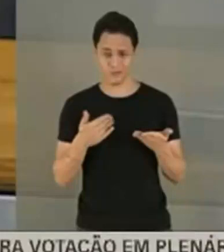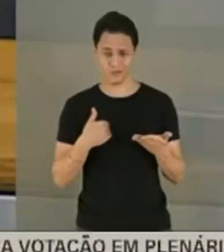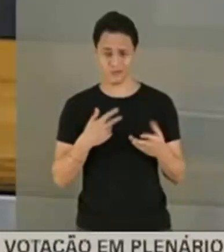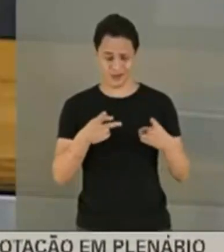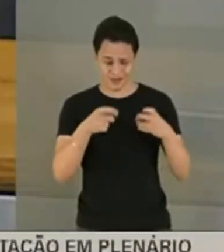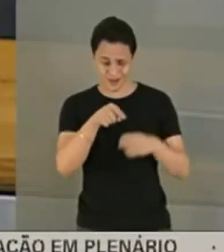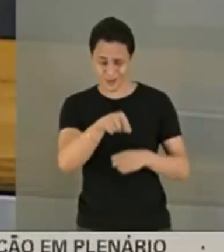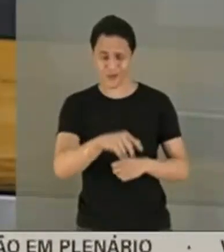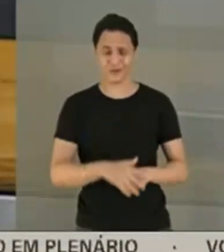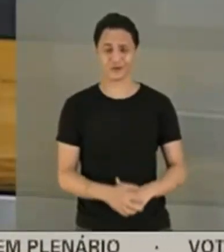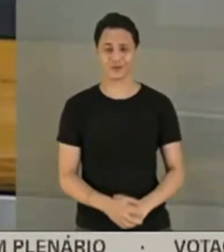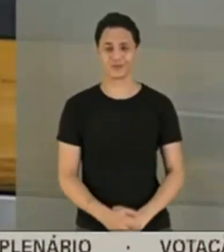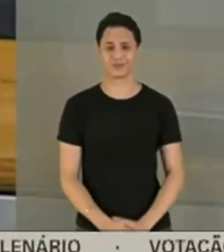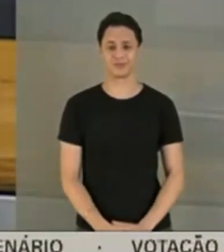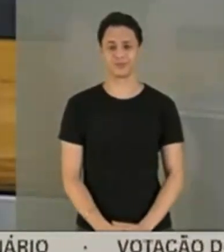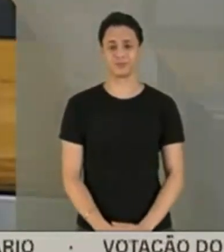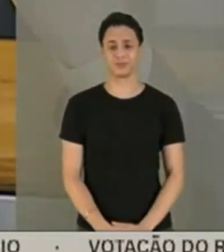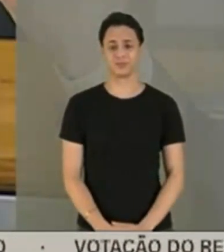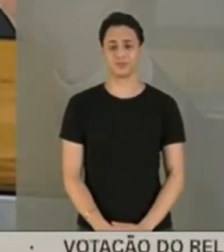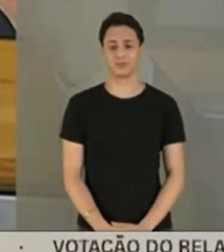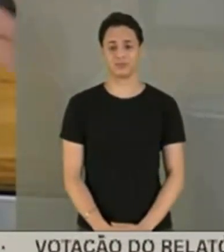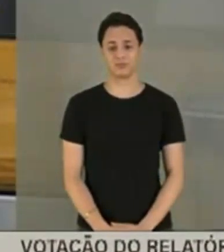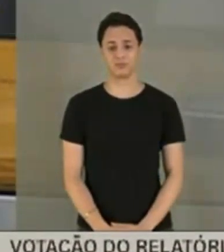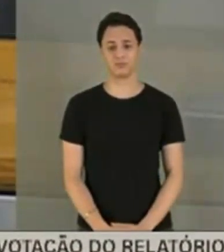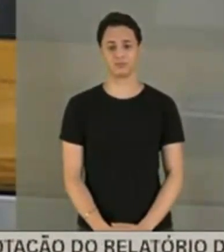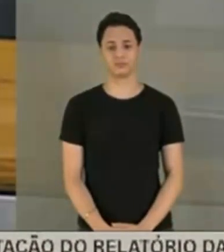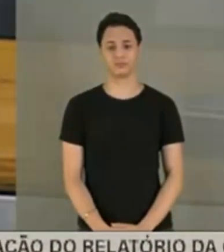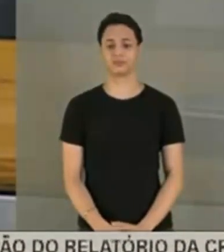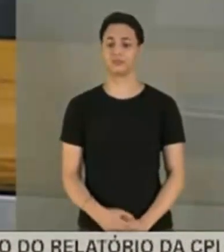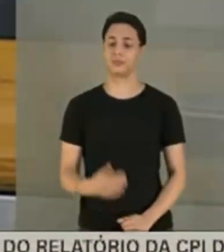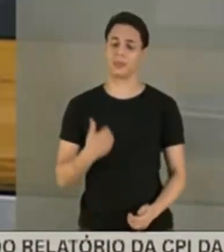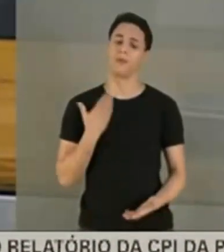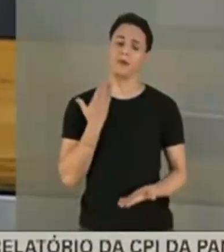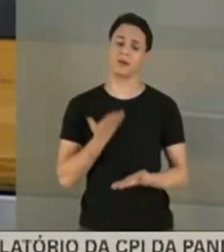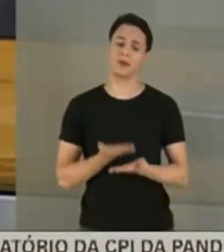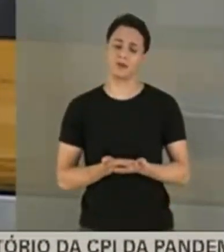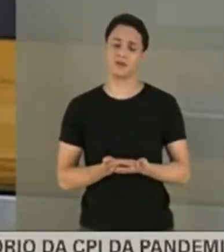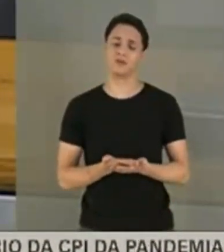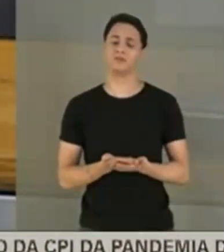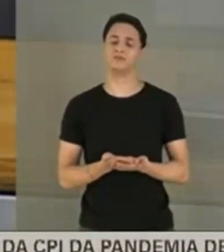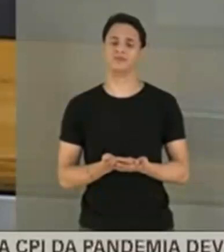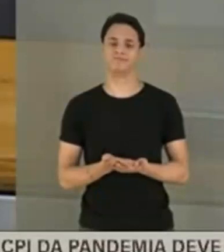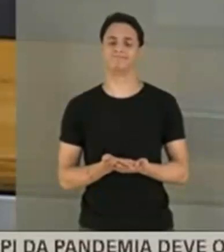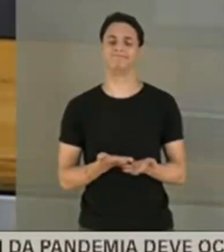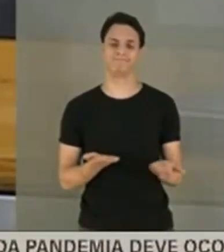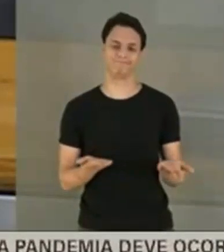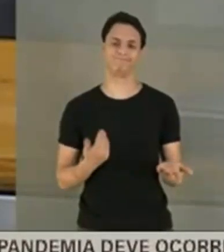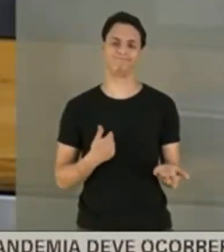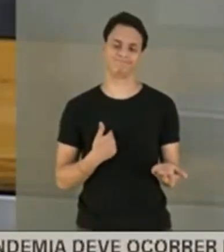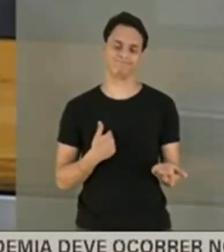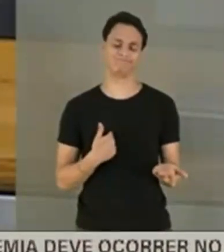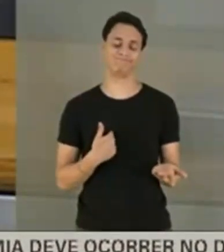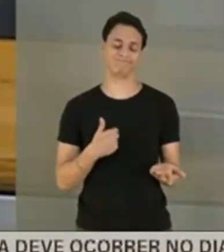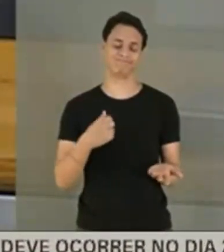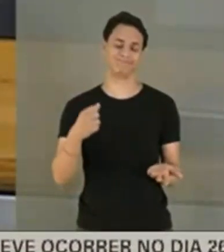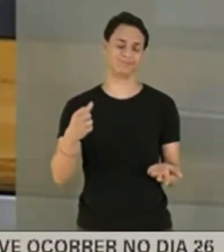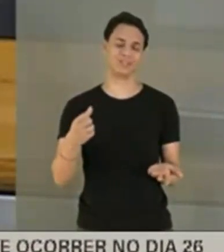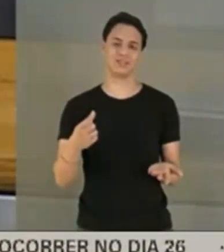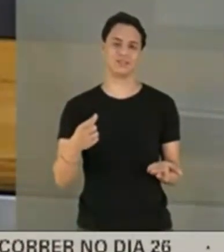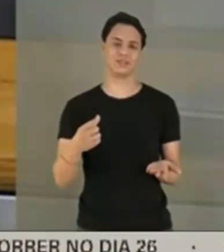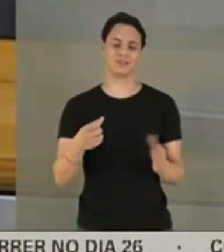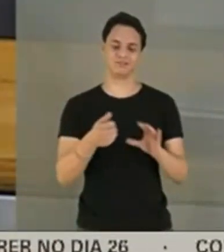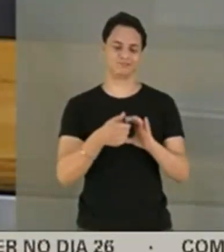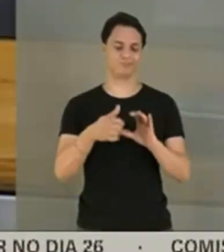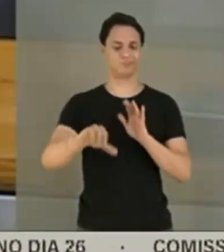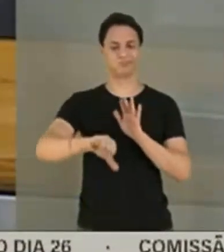isso. E isso, eu acredito que descredibilizou essa CPI, que